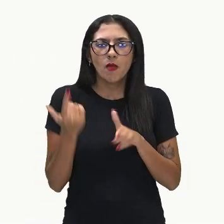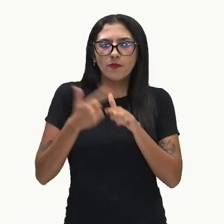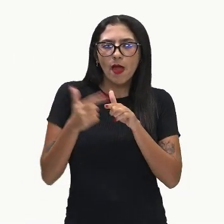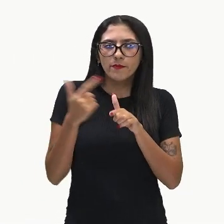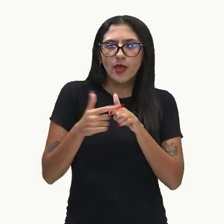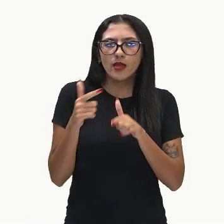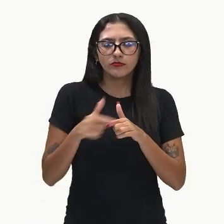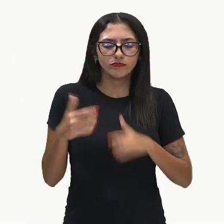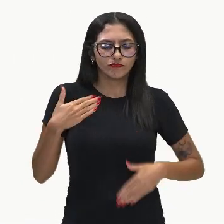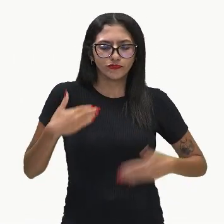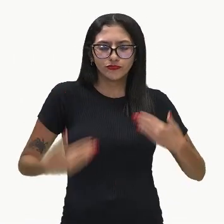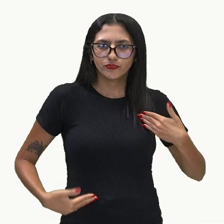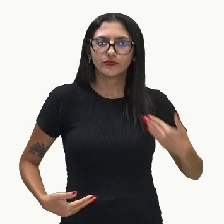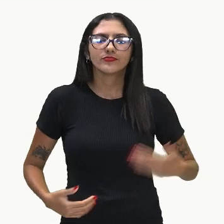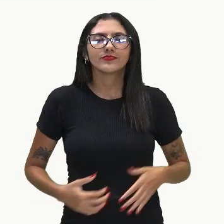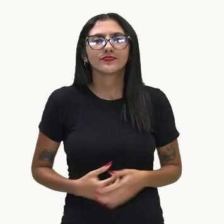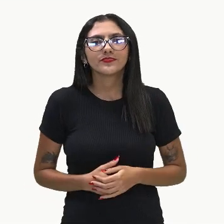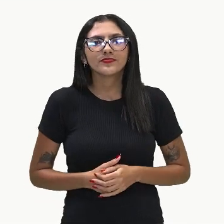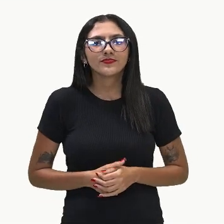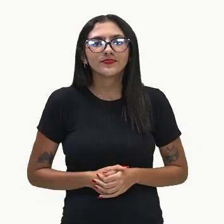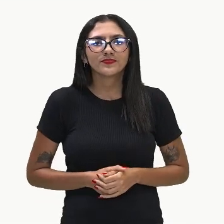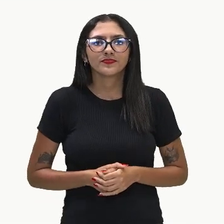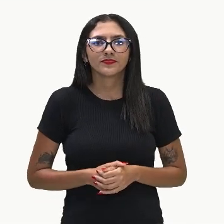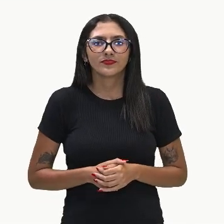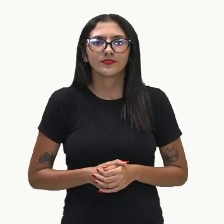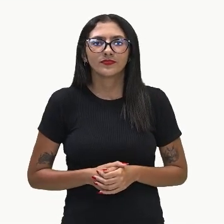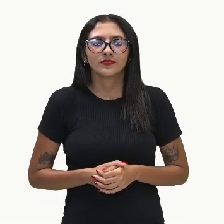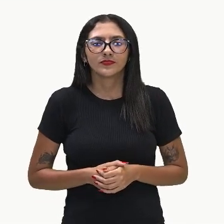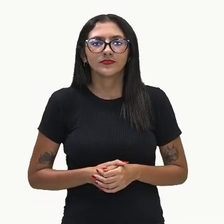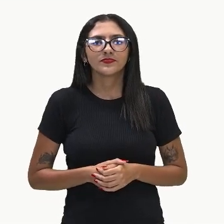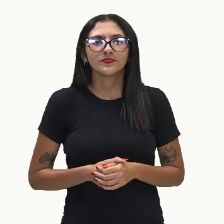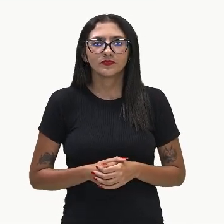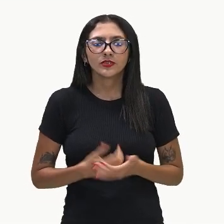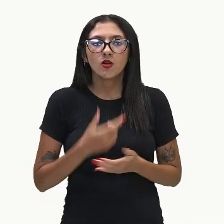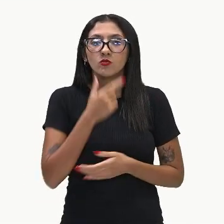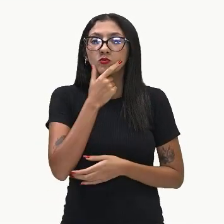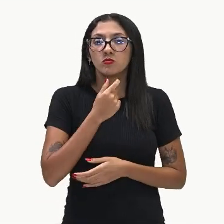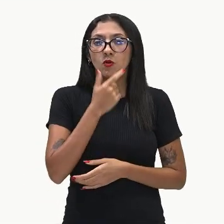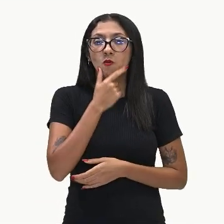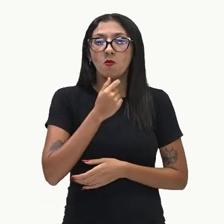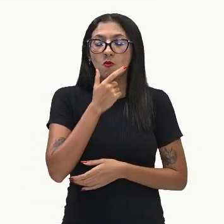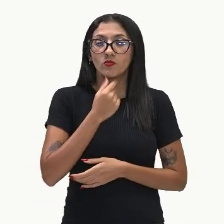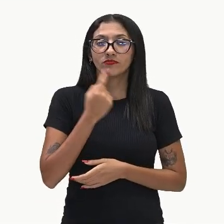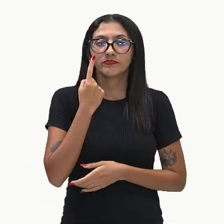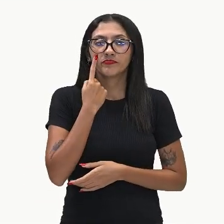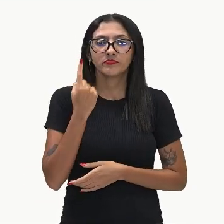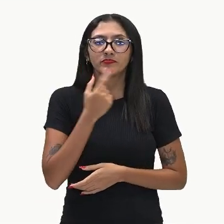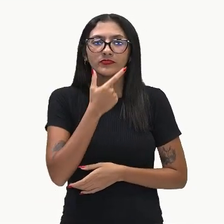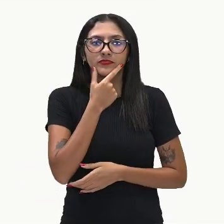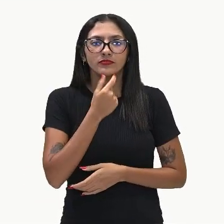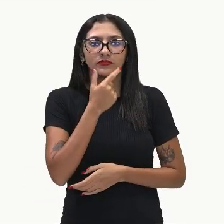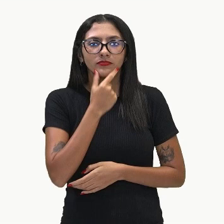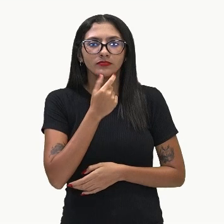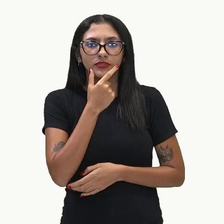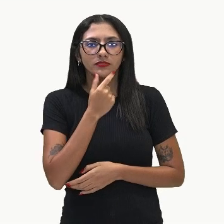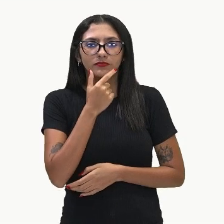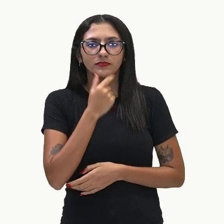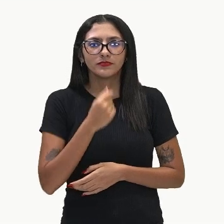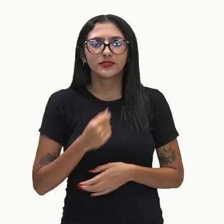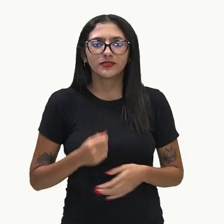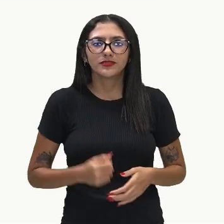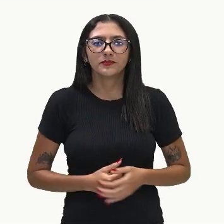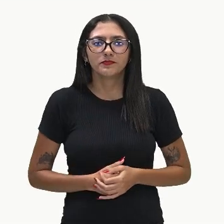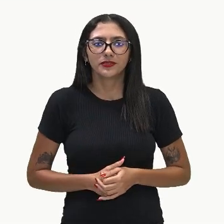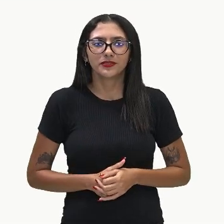no organismo. Então tá aí, ó, né? Olha aqui, ó, nos homens, tá, gente? Vamos começar pela rapaziada aí, ó.